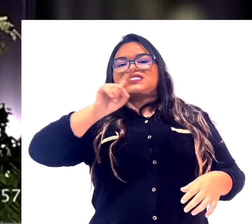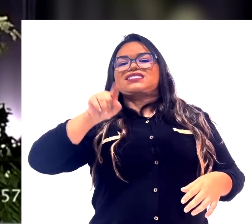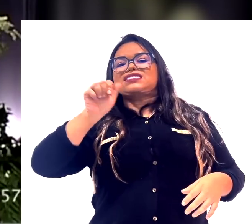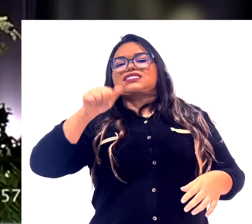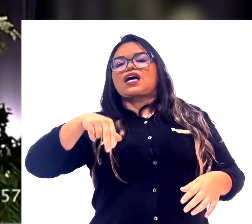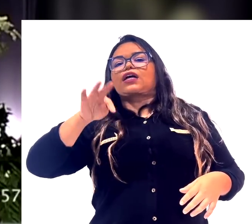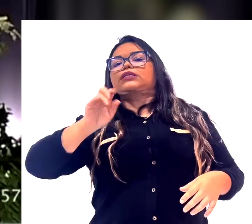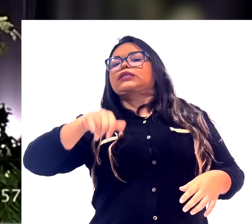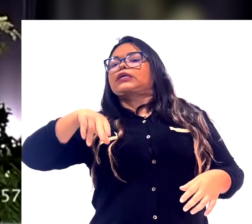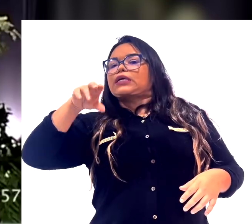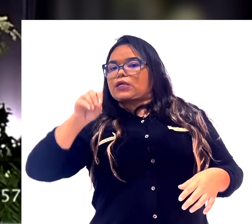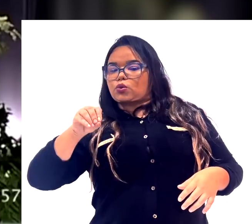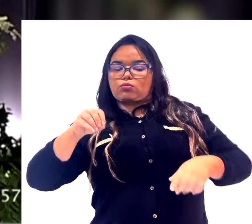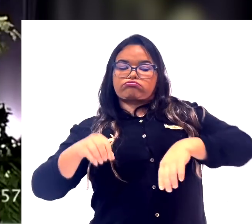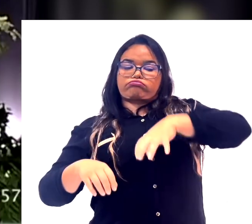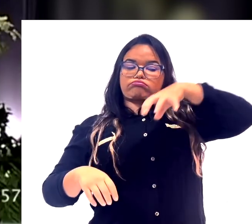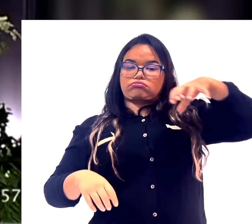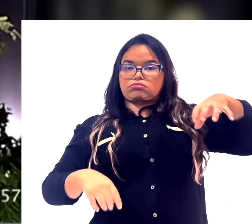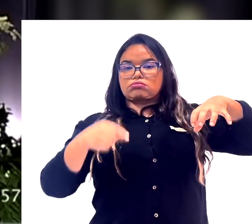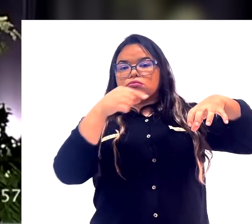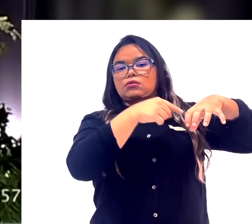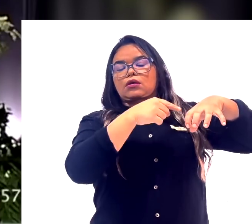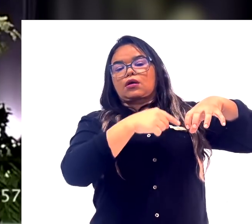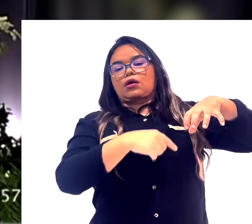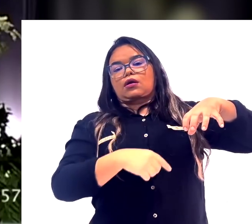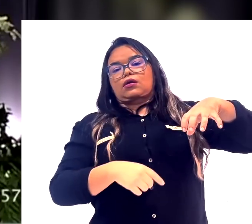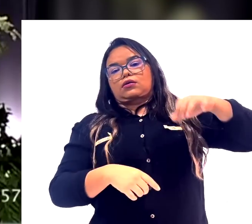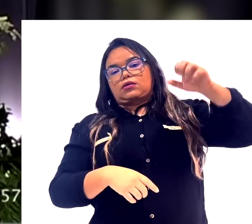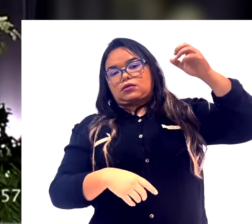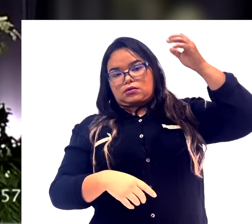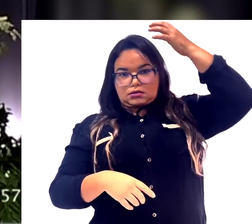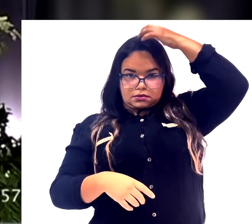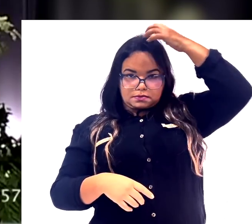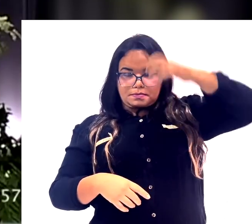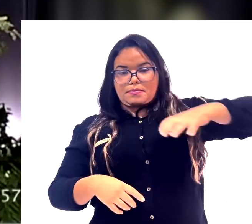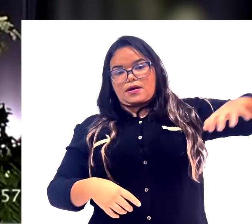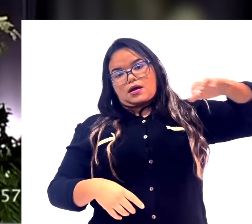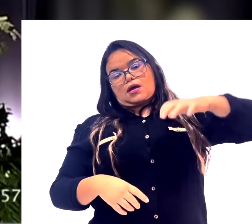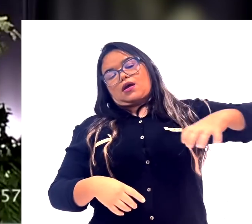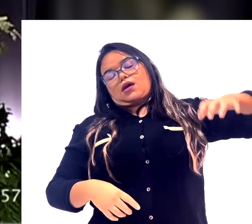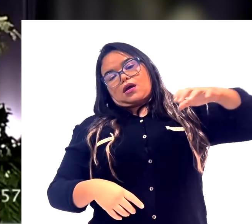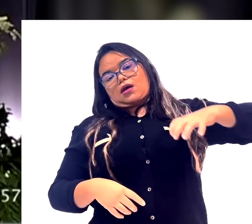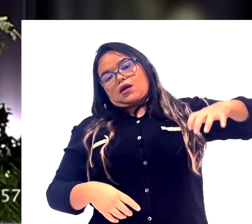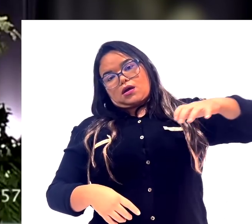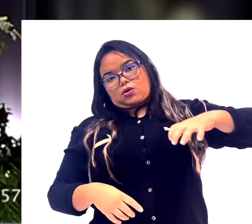por Constantinopla. E era onde a filosofia grega abundava.